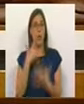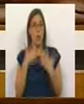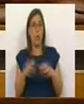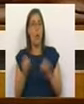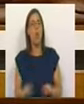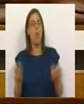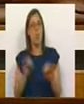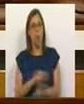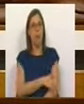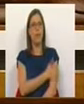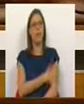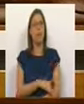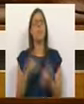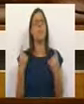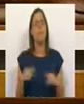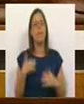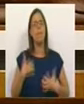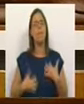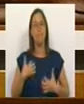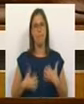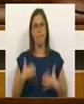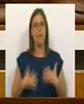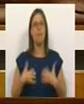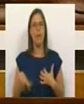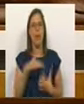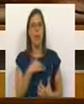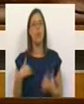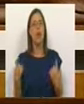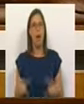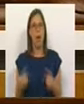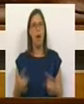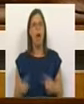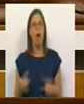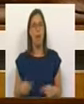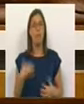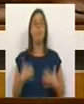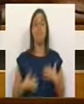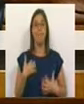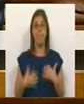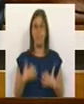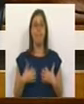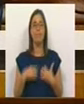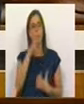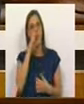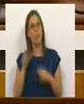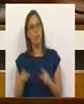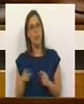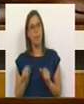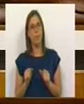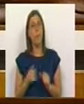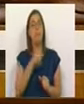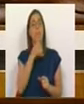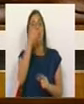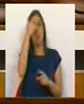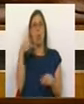inegáveis, há também desespero na área da saúde. Desespero desde logo do Governo, que